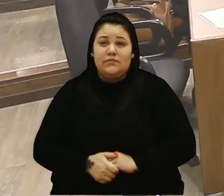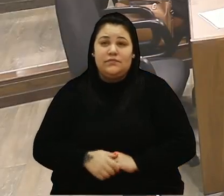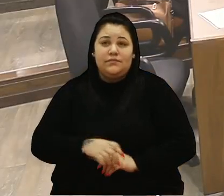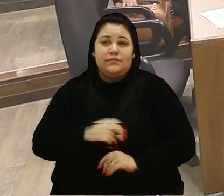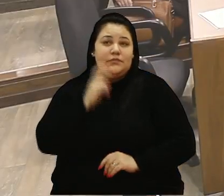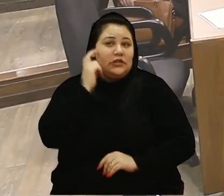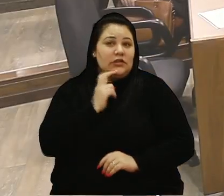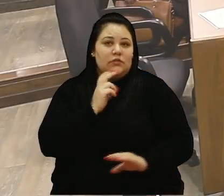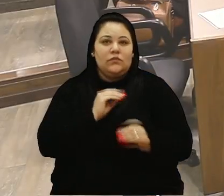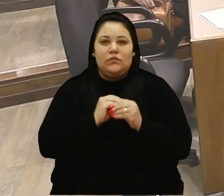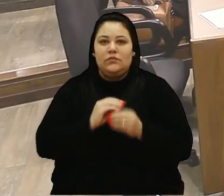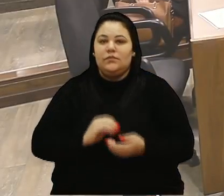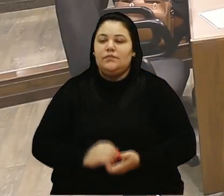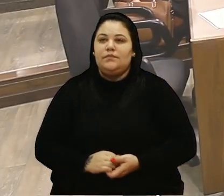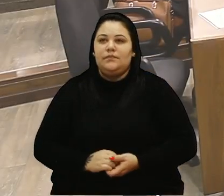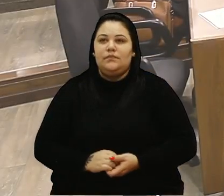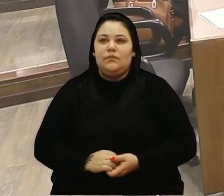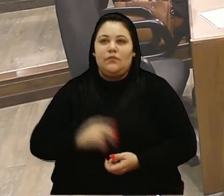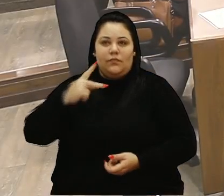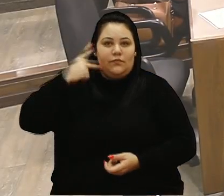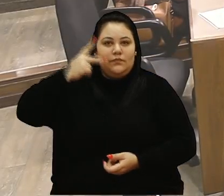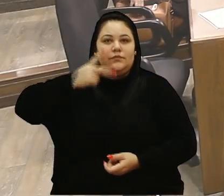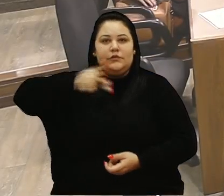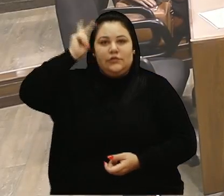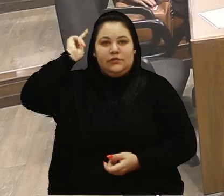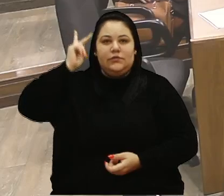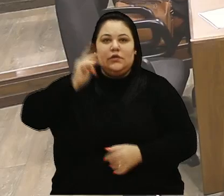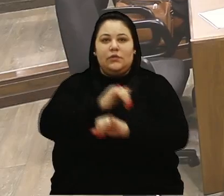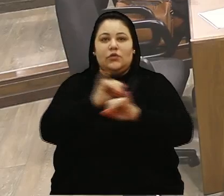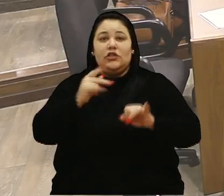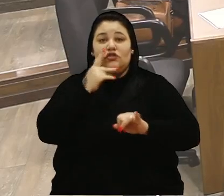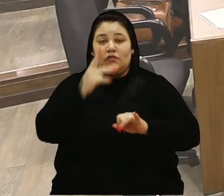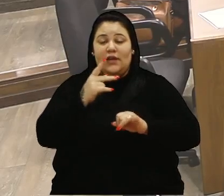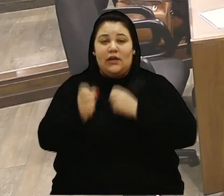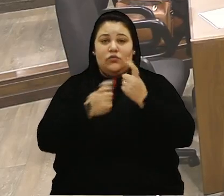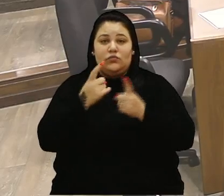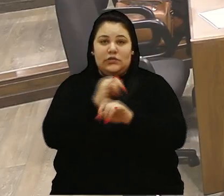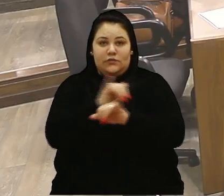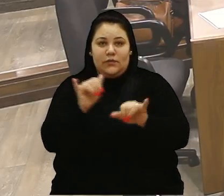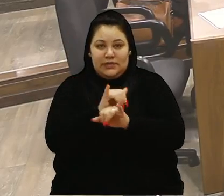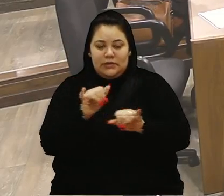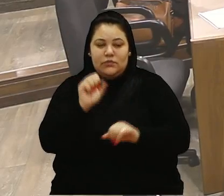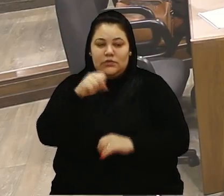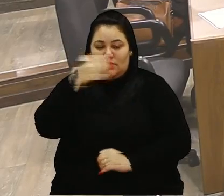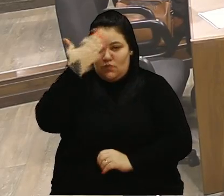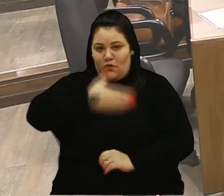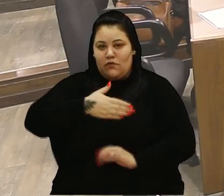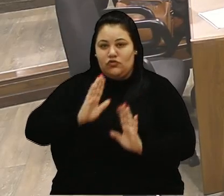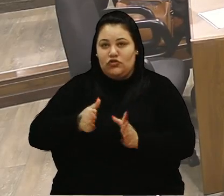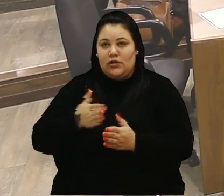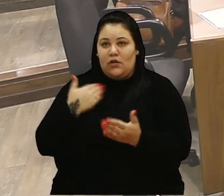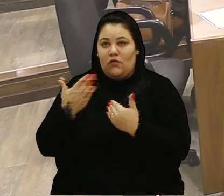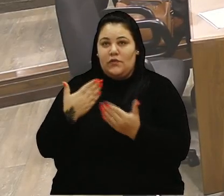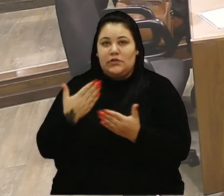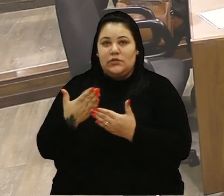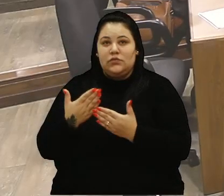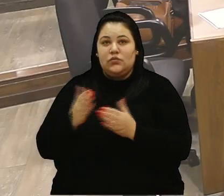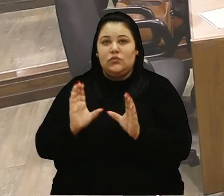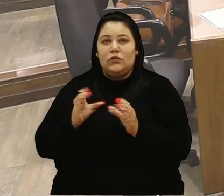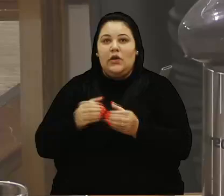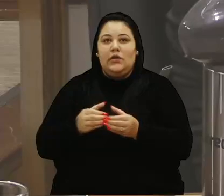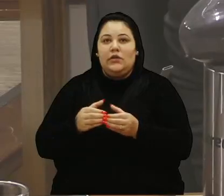Iago, importante o senhor trazer as informações, né? São fatos. Inclusive, eu estava conversando aqui com a equipe de